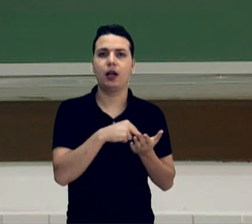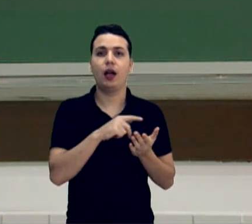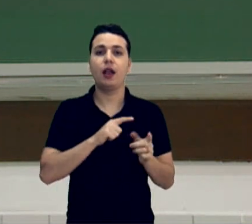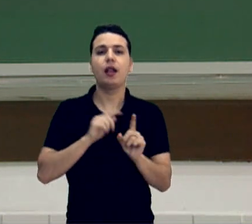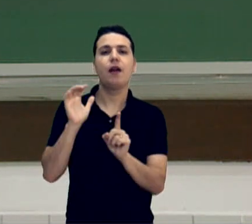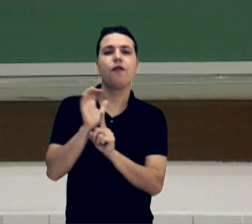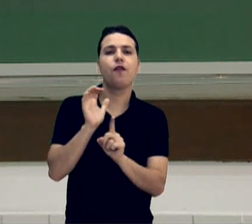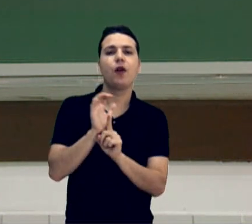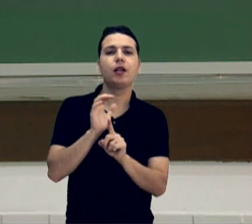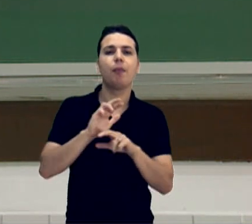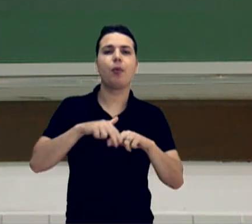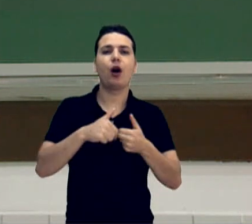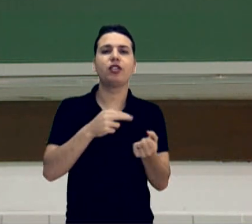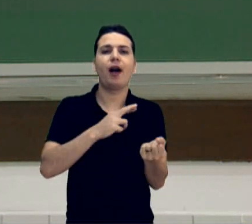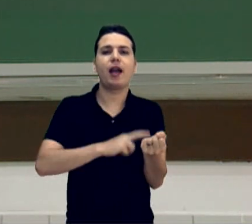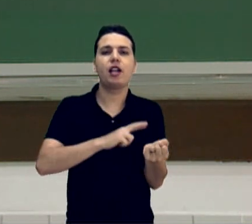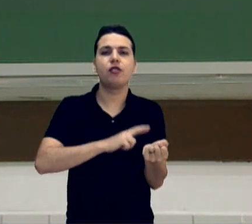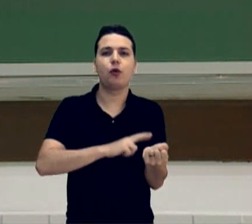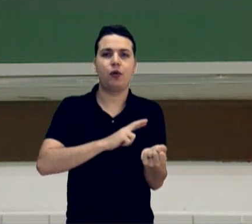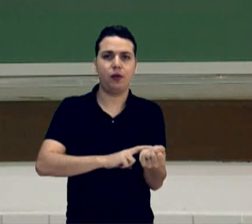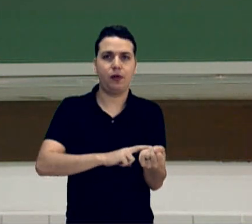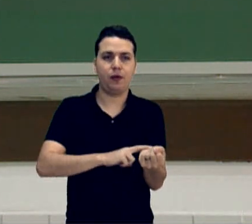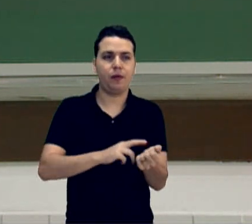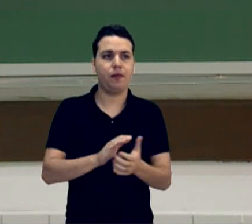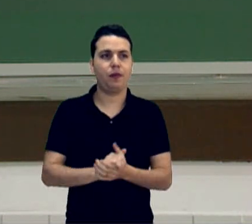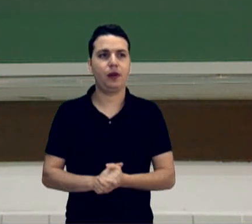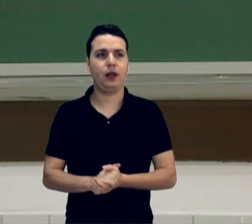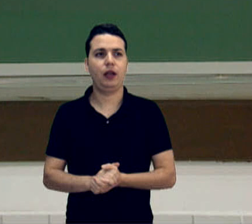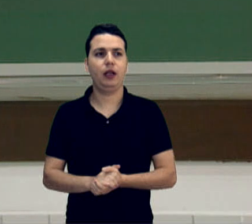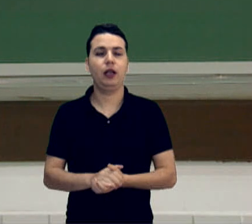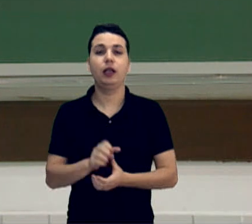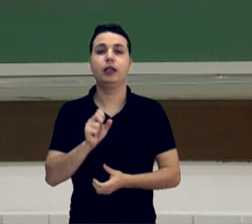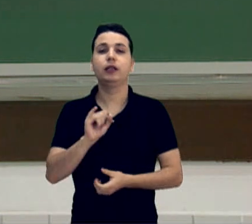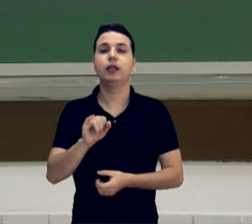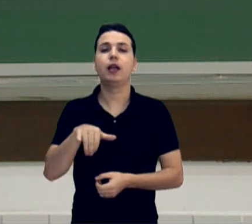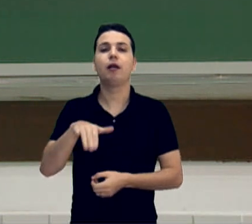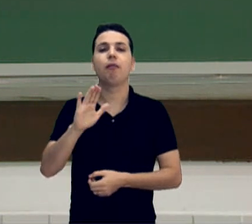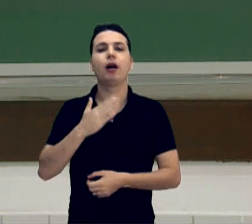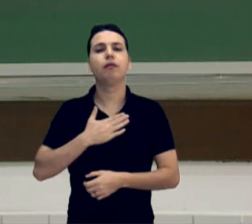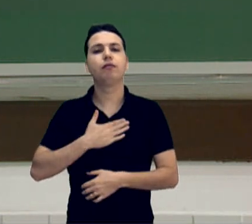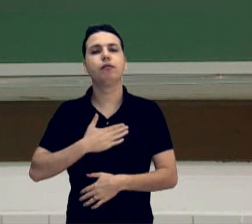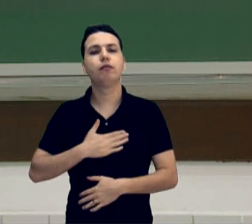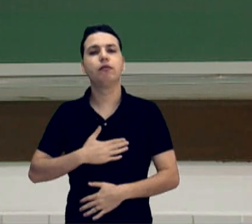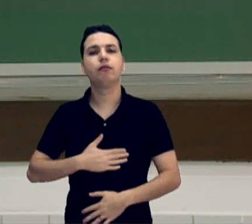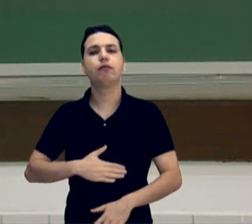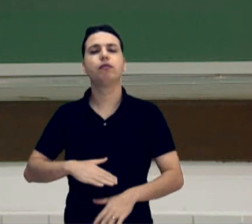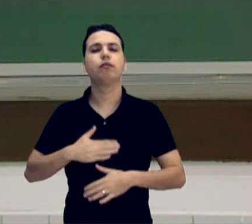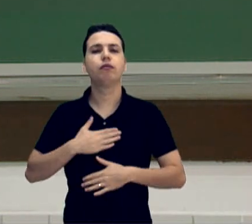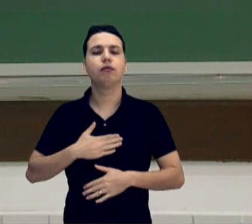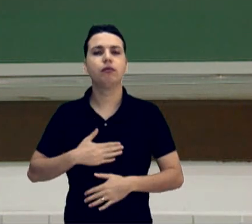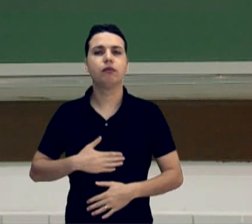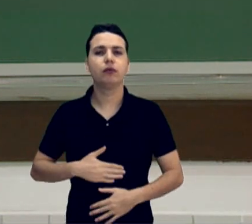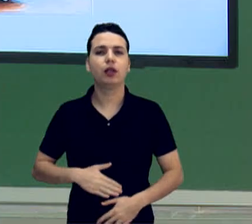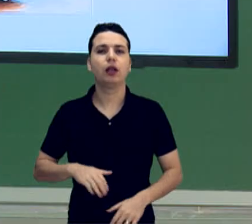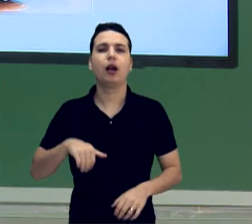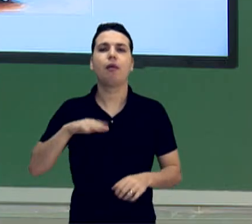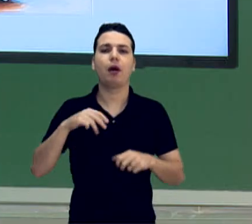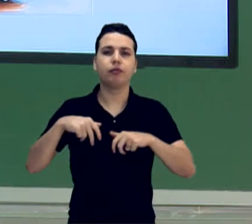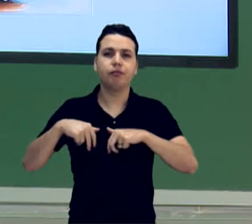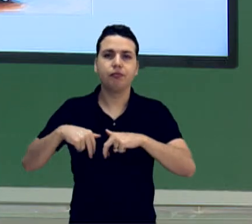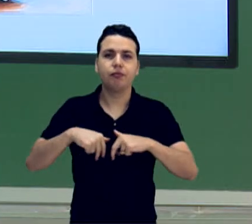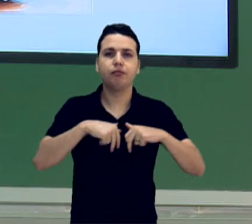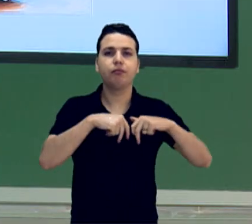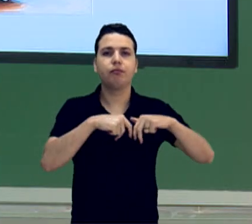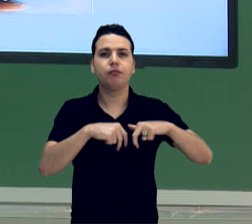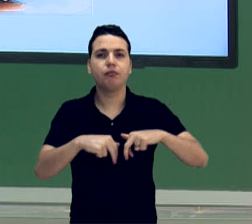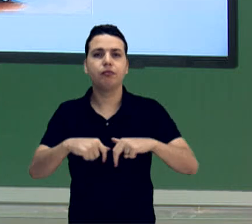seu ritmo. Então, se ela é mais lenta, mais tranquila, mais valseada, digamos